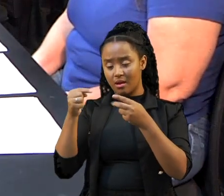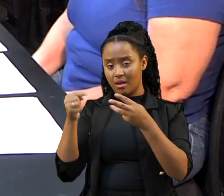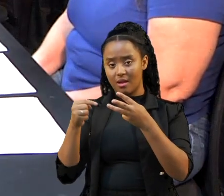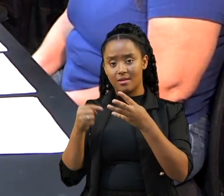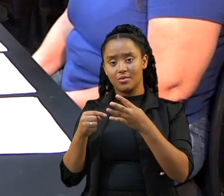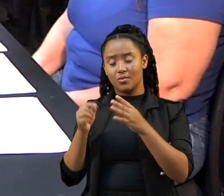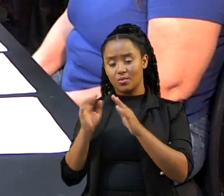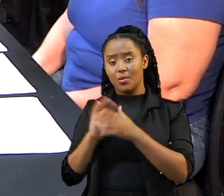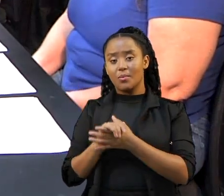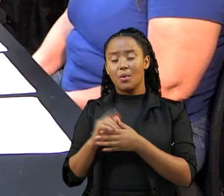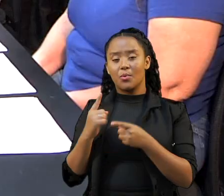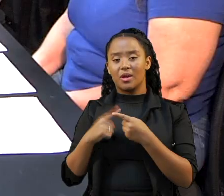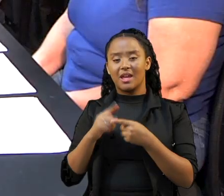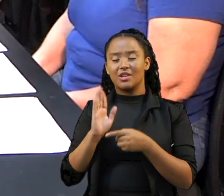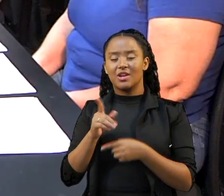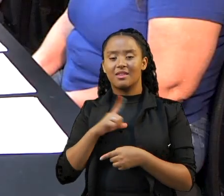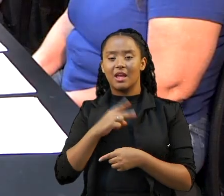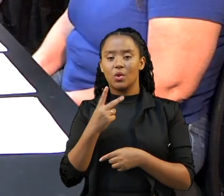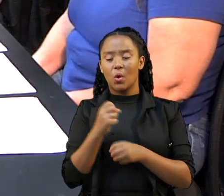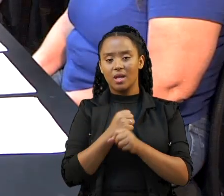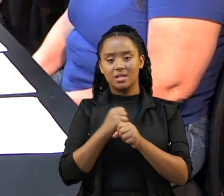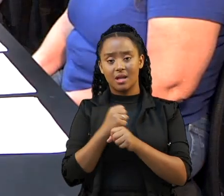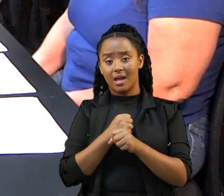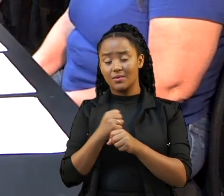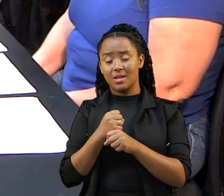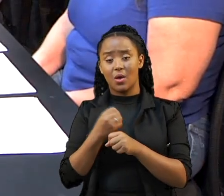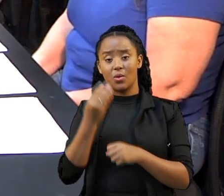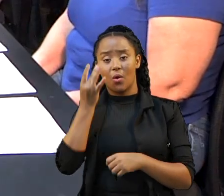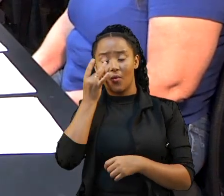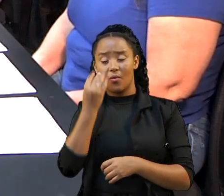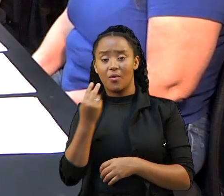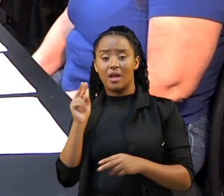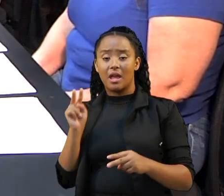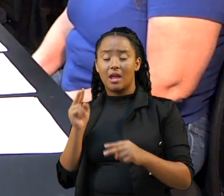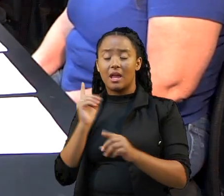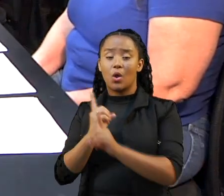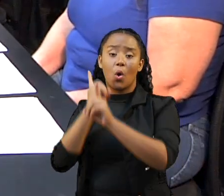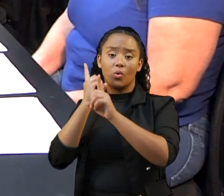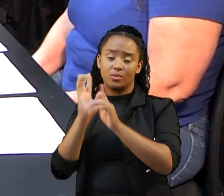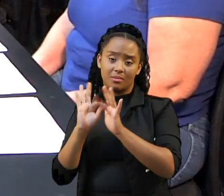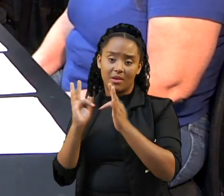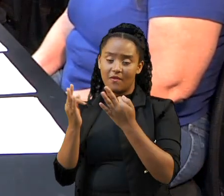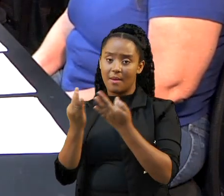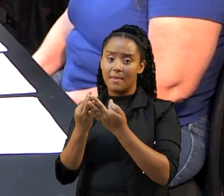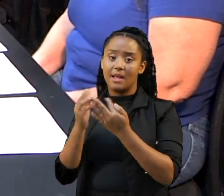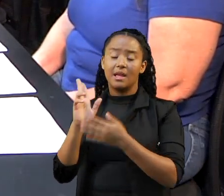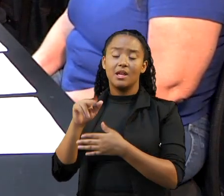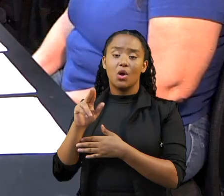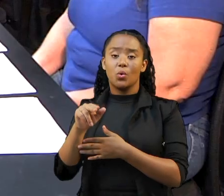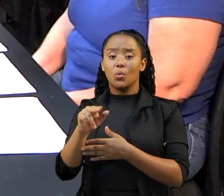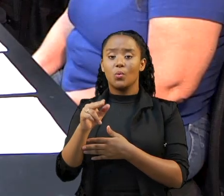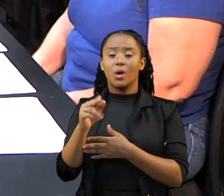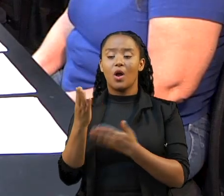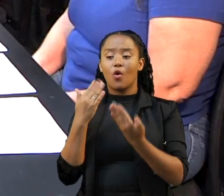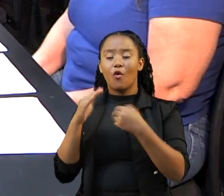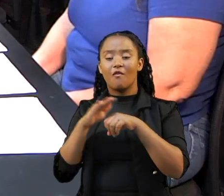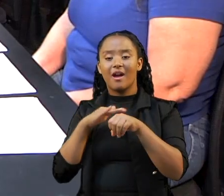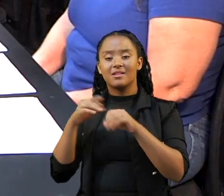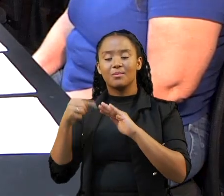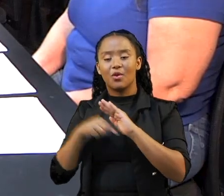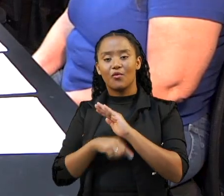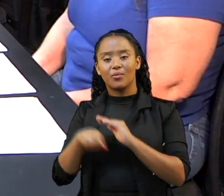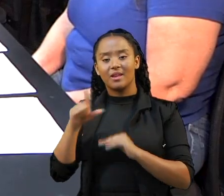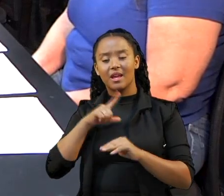não vou lá. E eu não cheguei a ter uma conversa sobre isso realmente profunda de conscientização